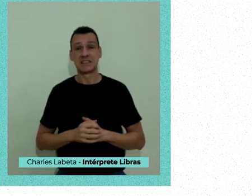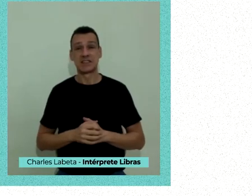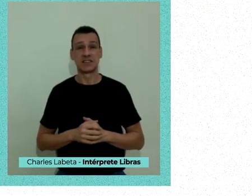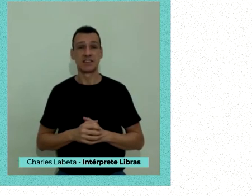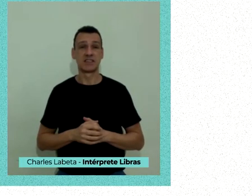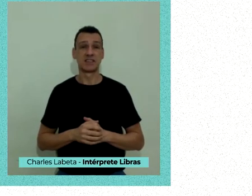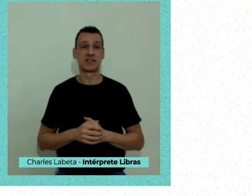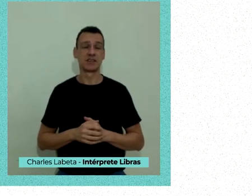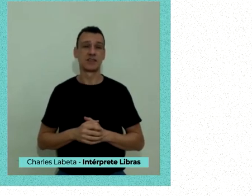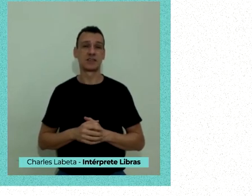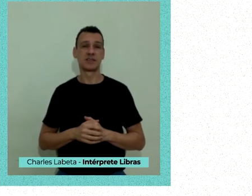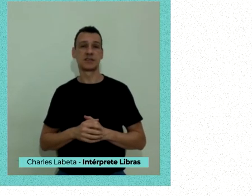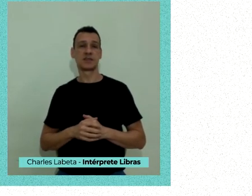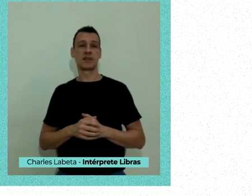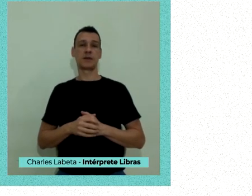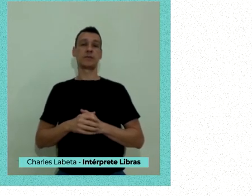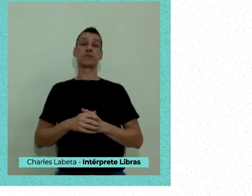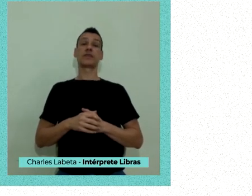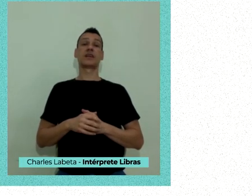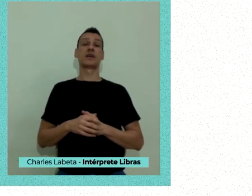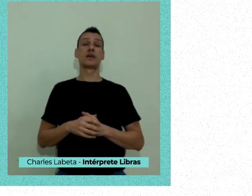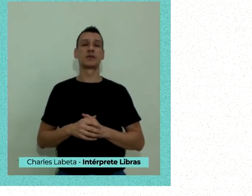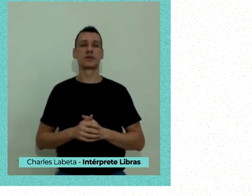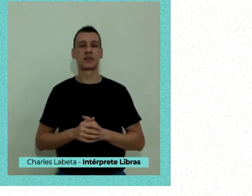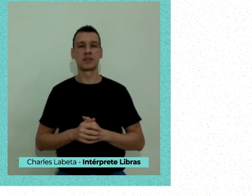Nós temos algumas questões, né?